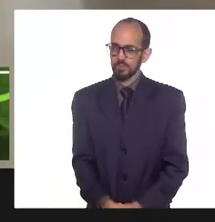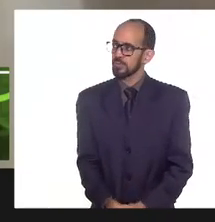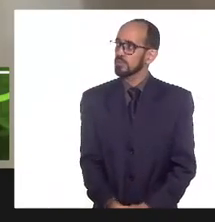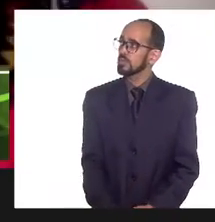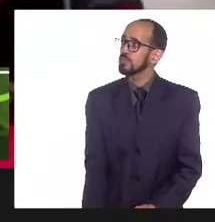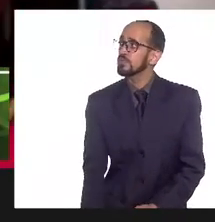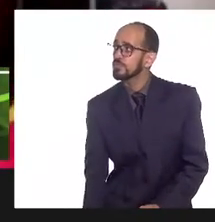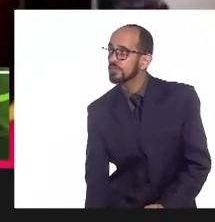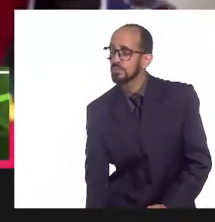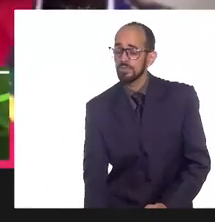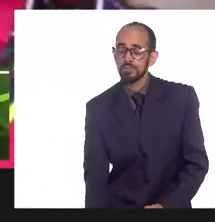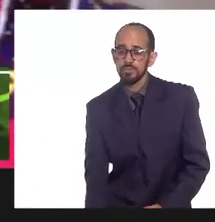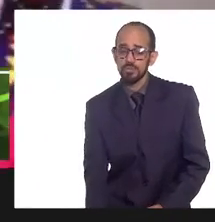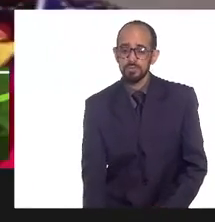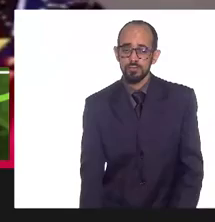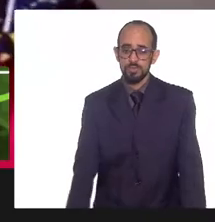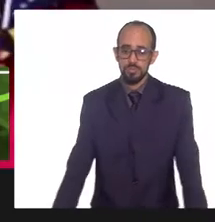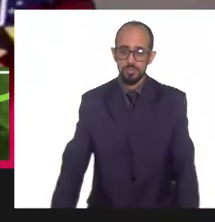obrigado Fernando